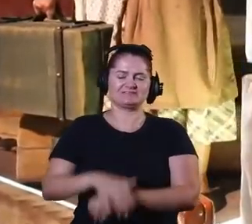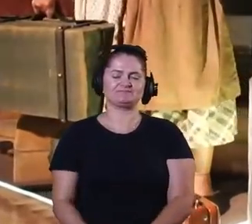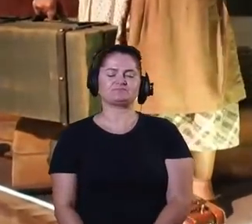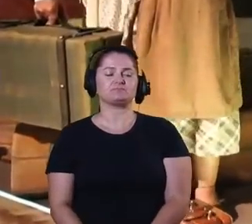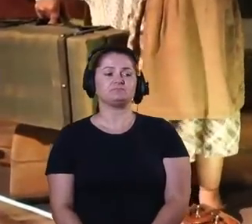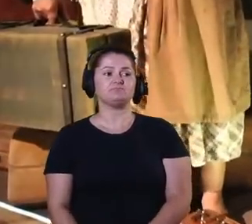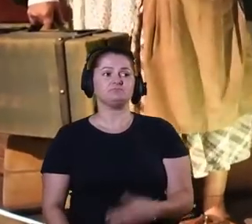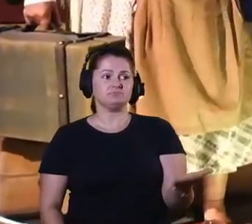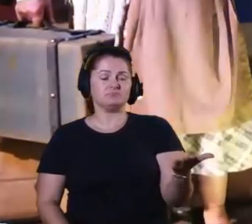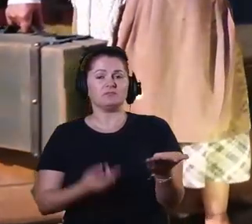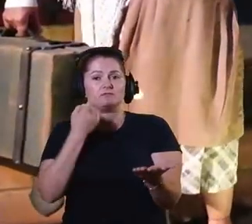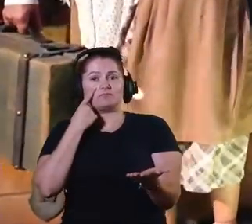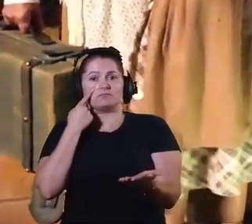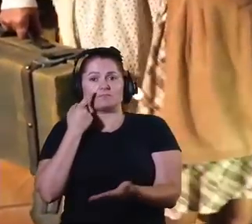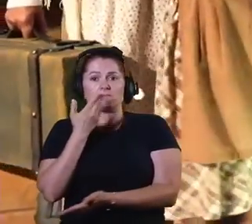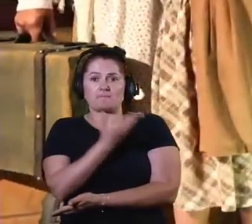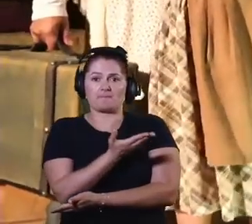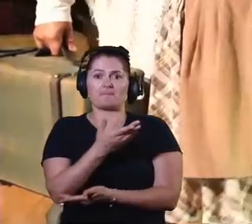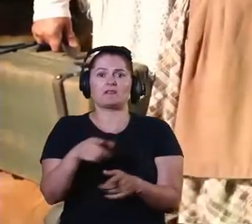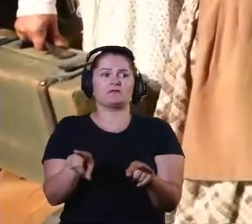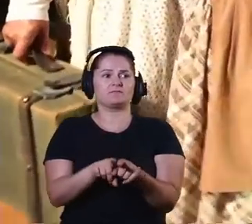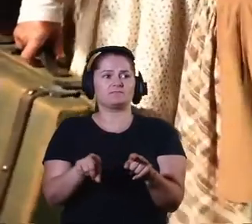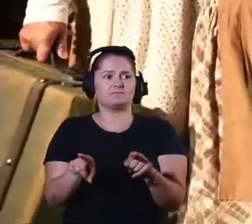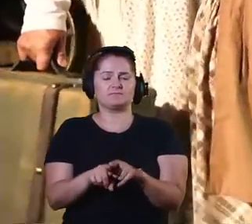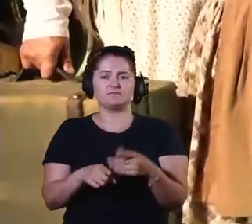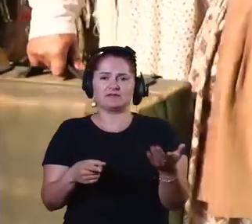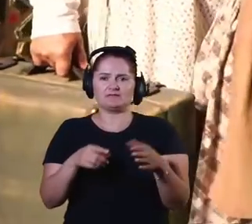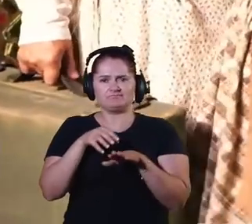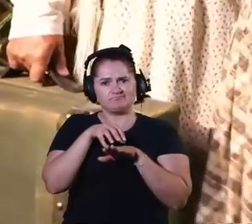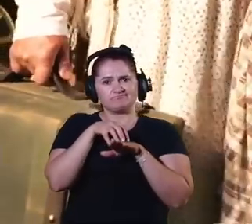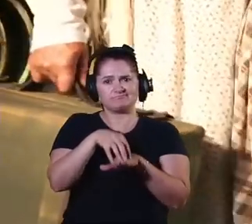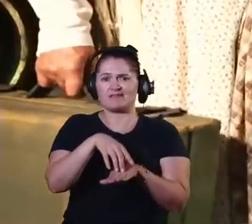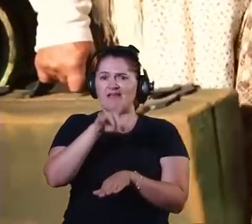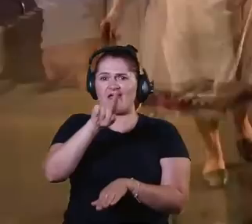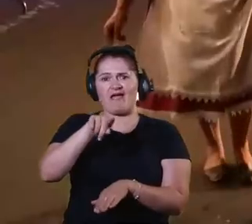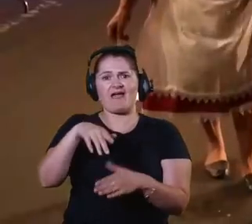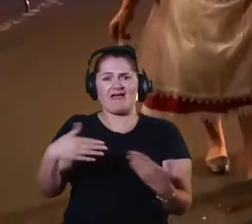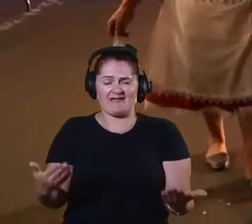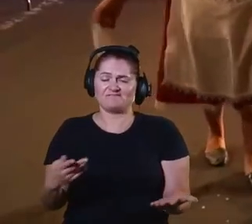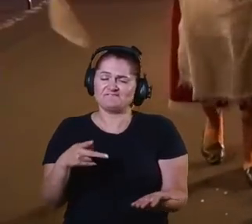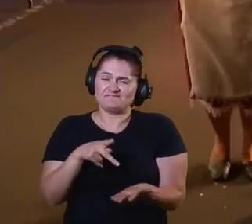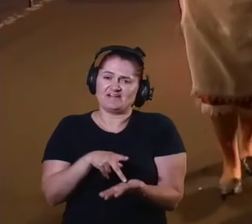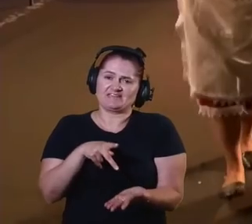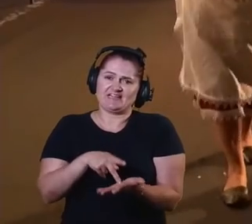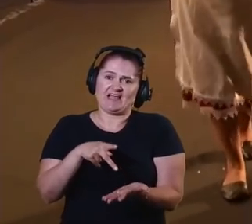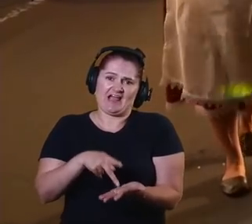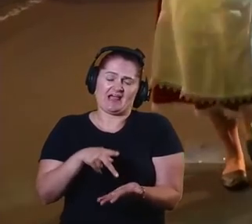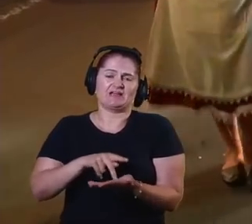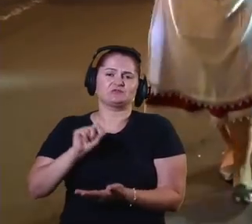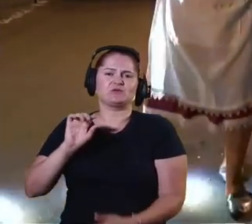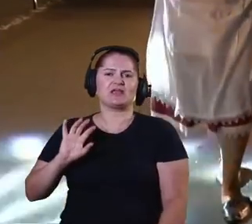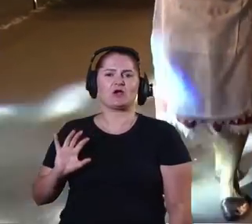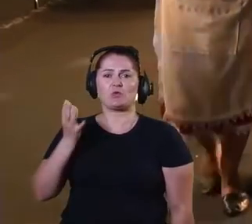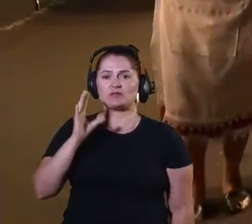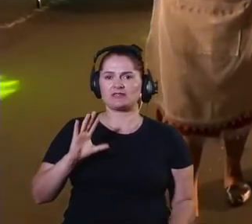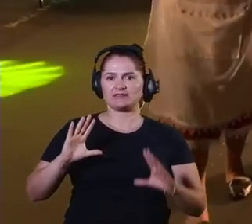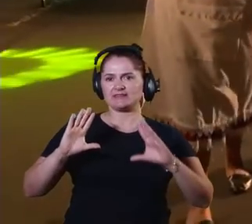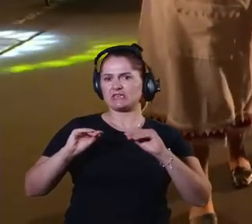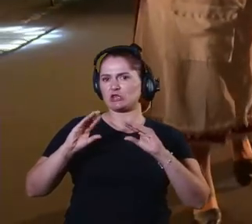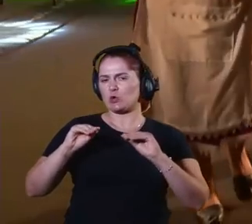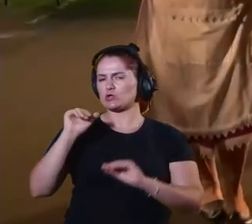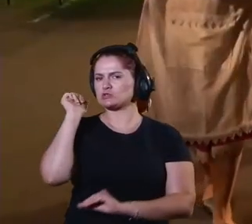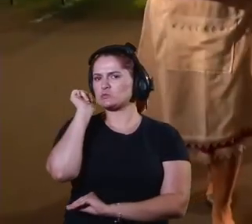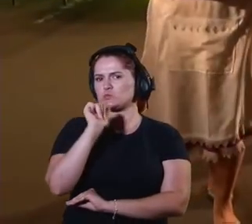O que a gente está vendo, vimos ali, tá nesse carro, exatamente isso. Enquanto nas noites, enquanto as mulheres na